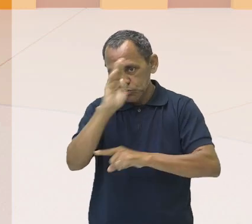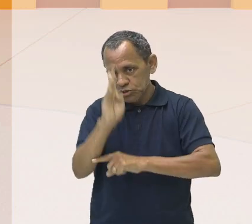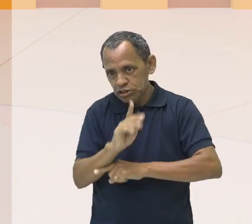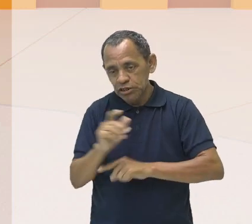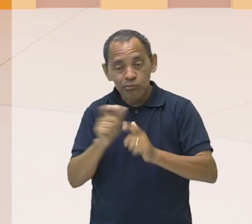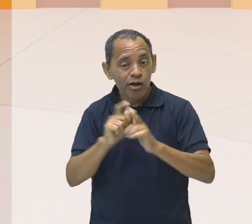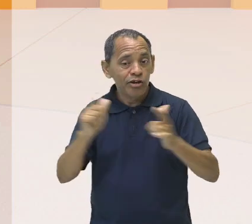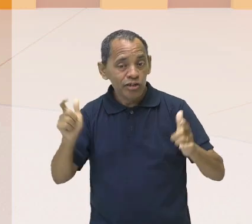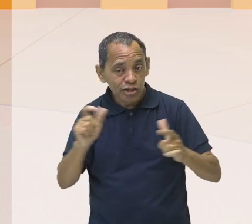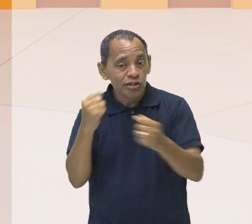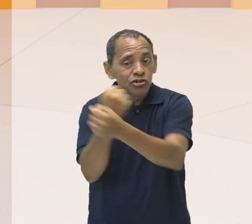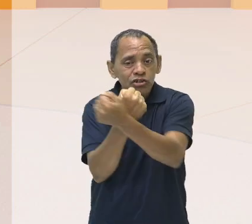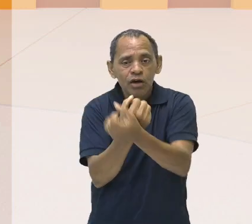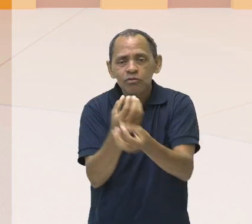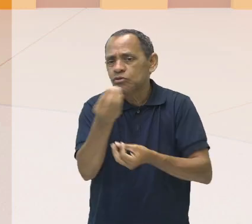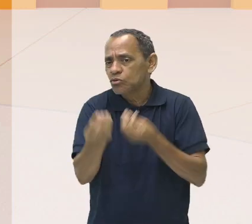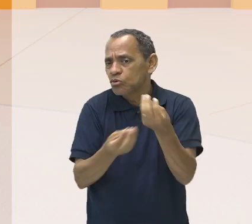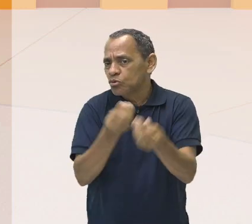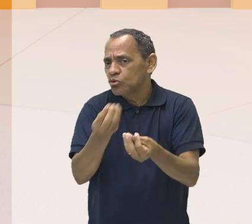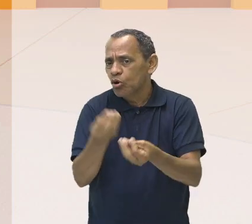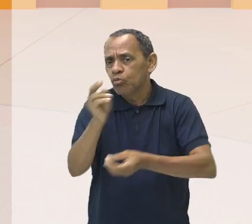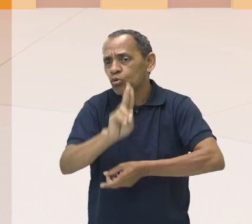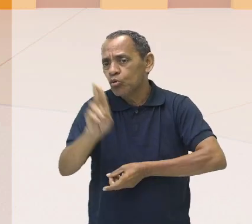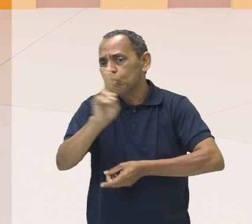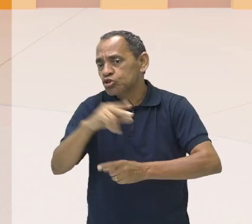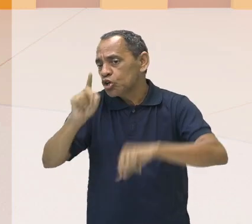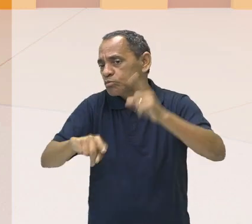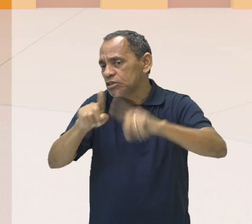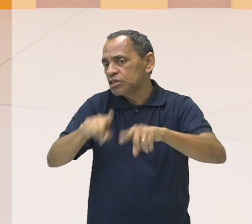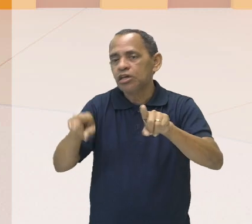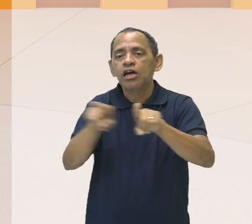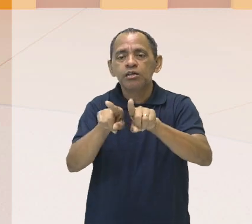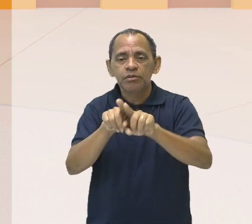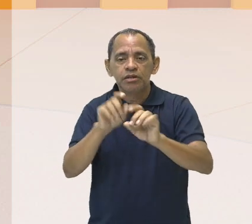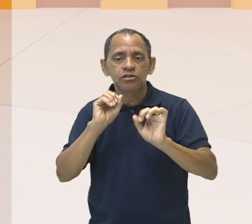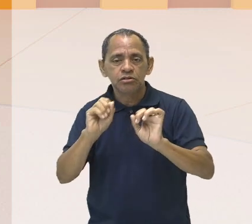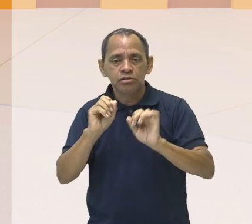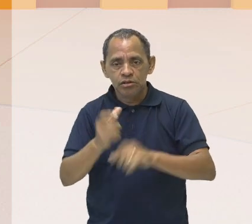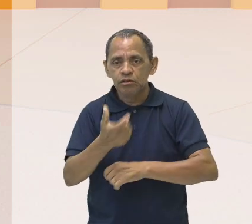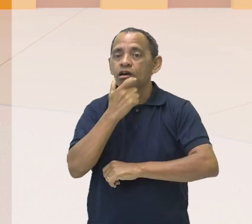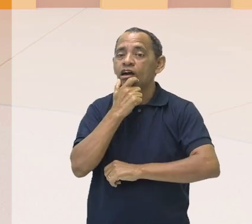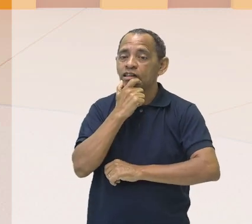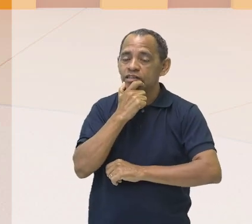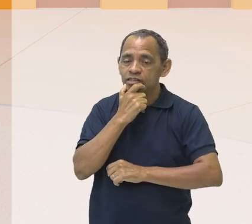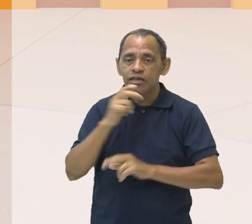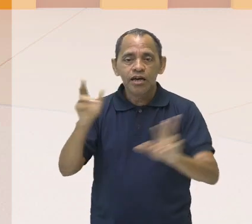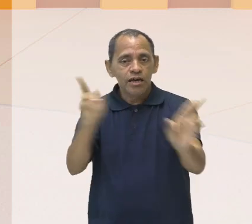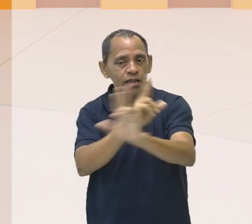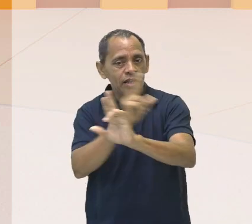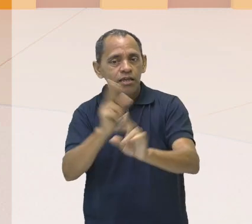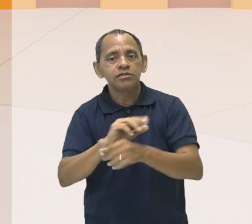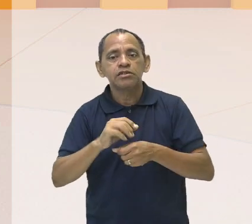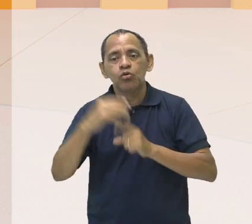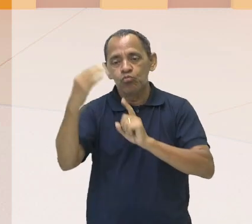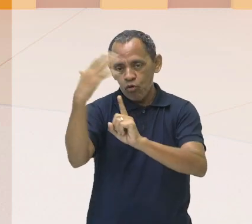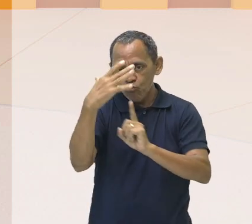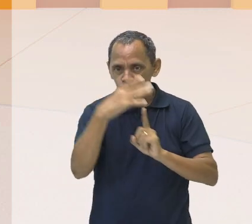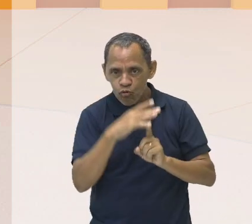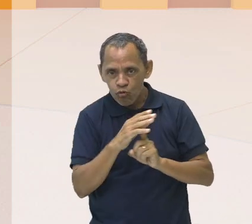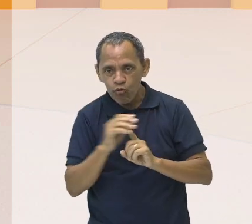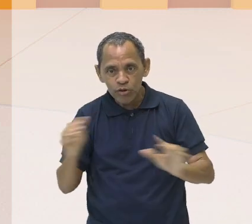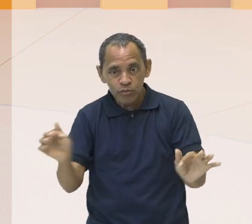era escravizada? Então, havia esse viés econômico da Inglaterra em relação à pressão para acabar